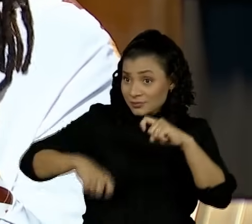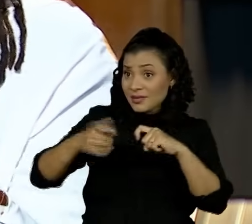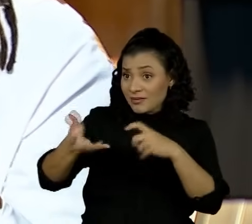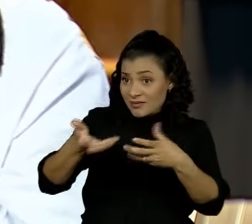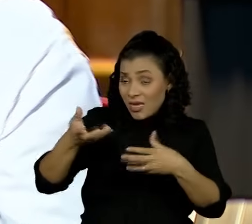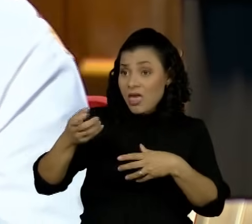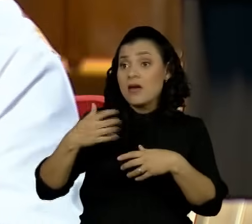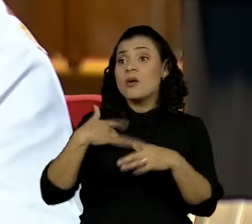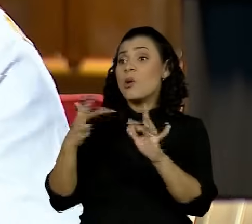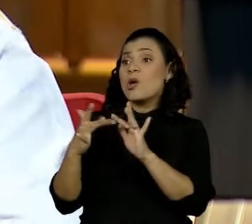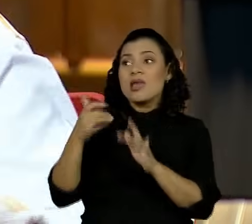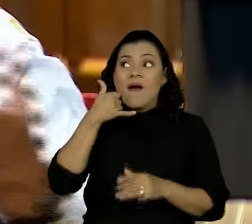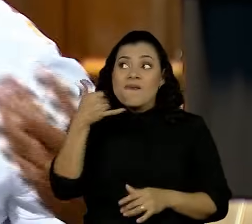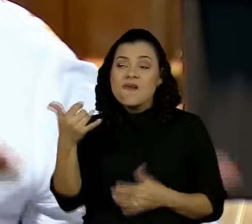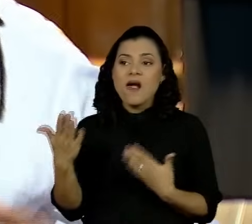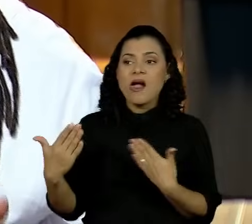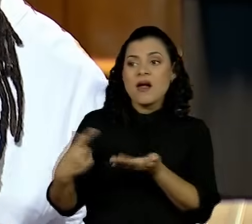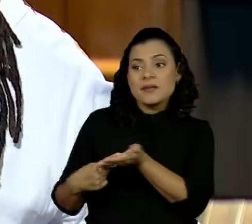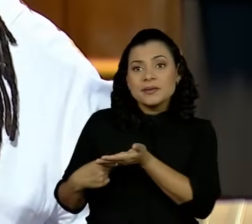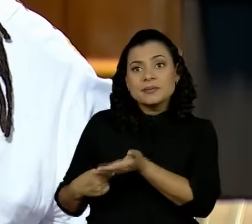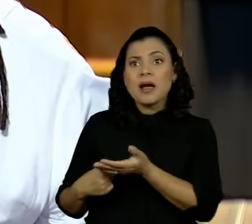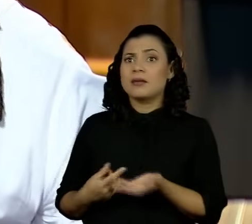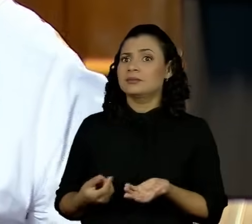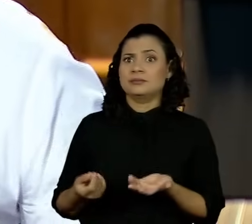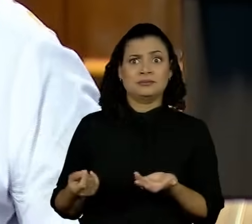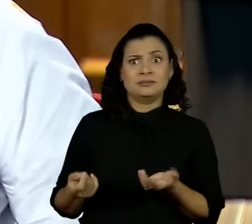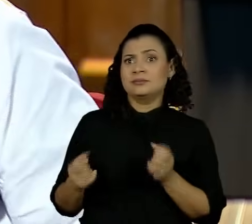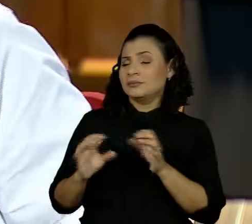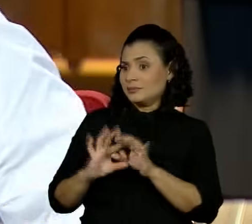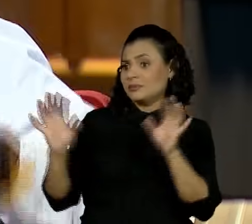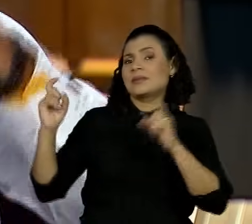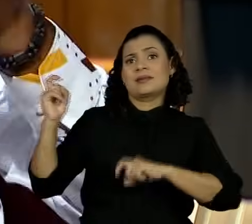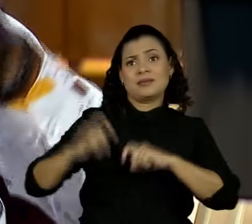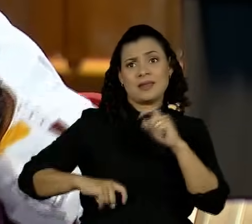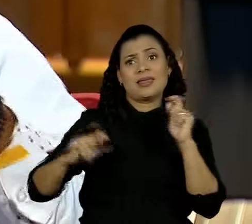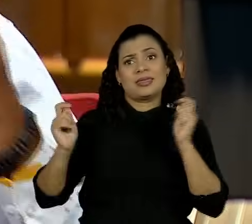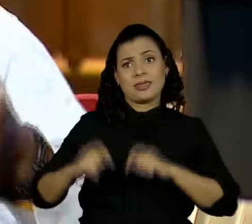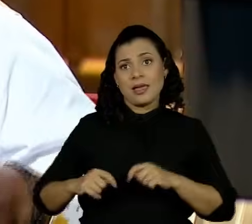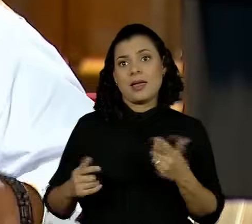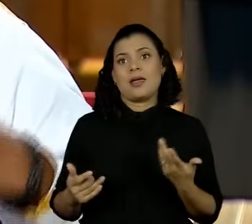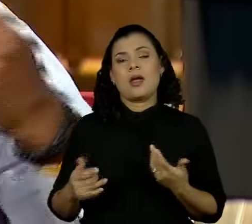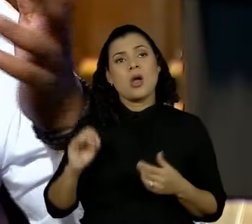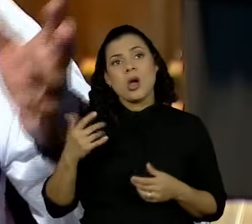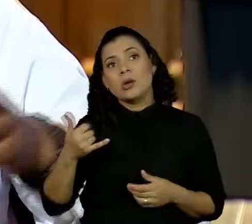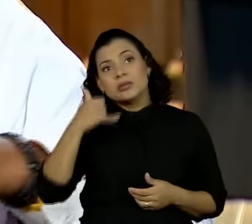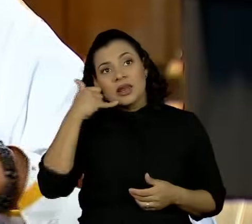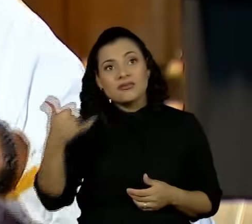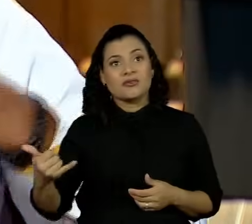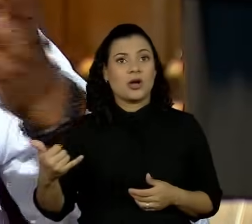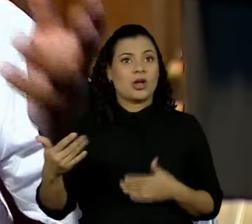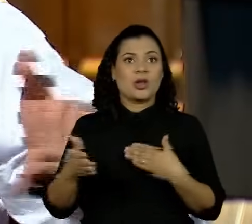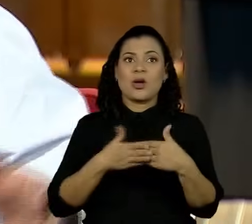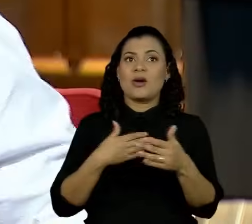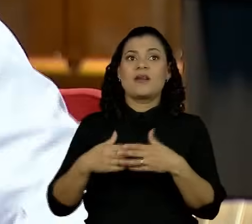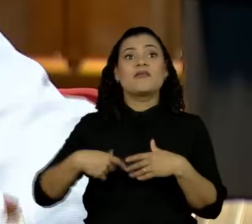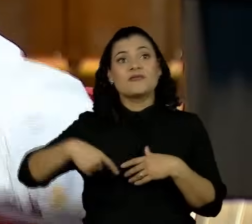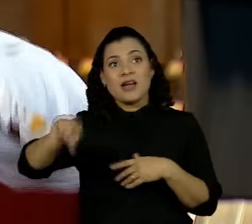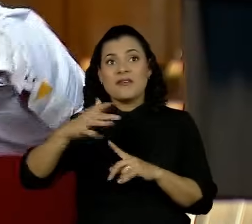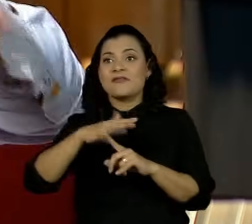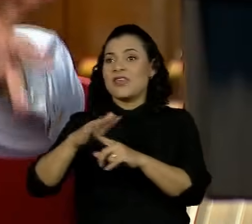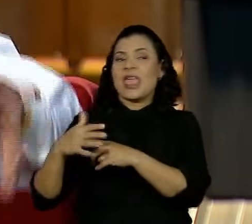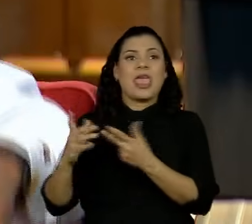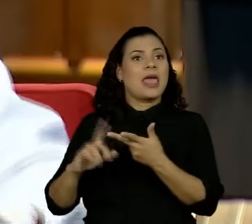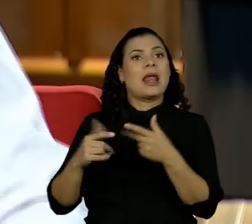o contatinho, ou o contatinho do lado, ou o contatinho você vai poder, enfim, no telefone, na feira,